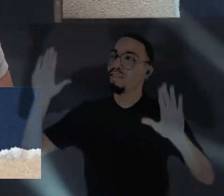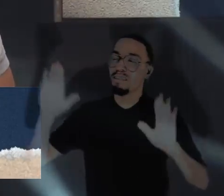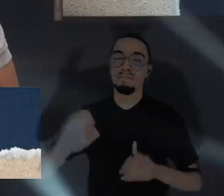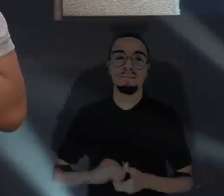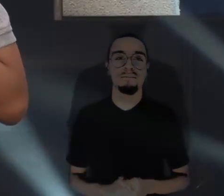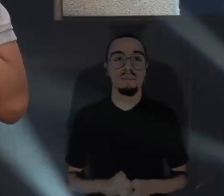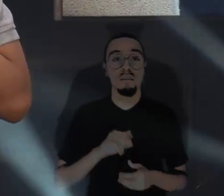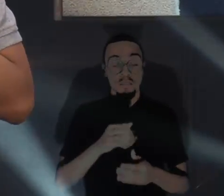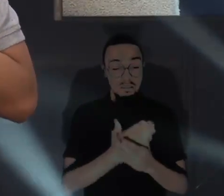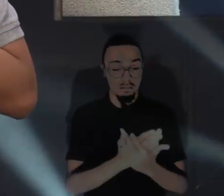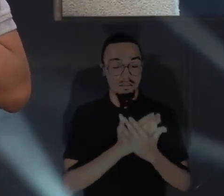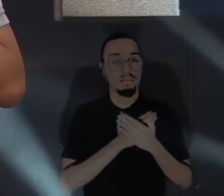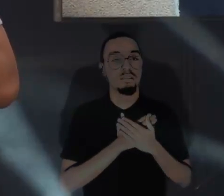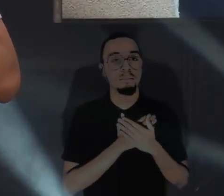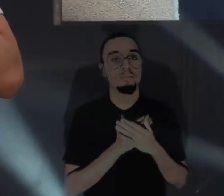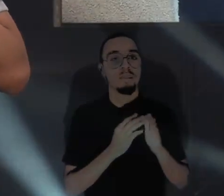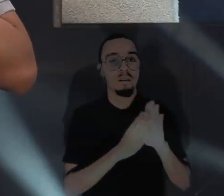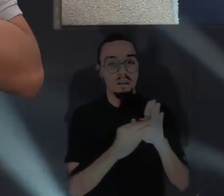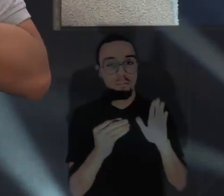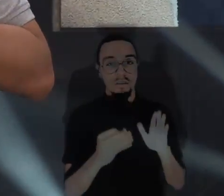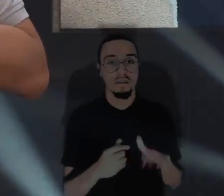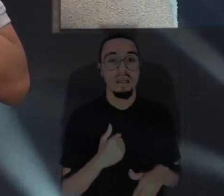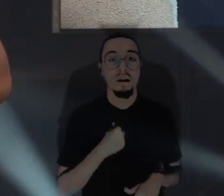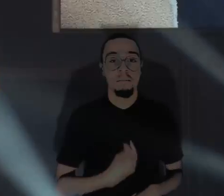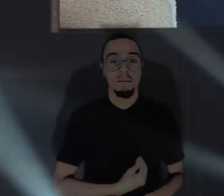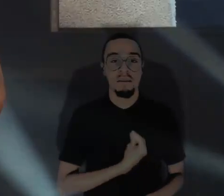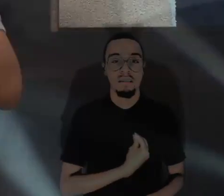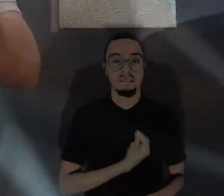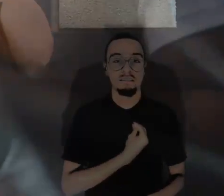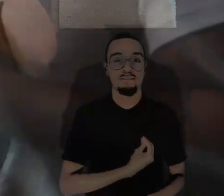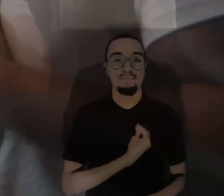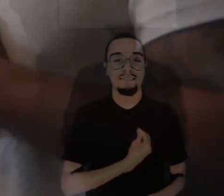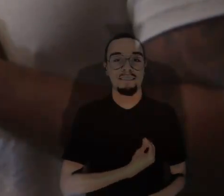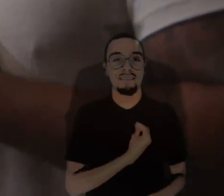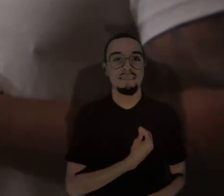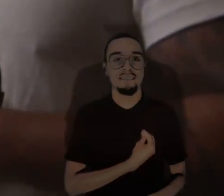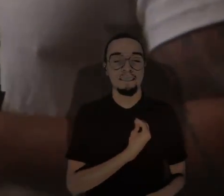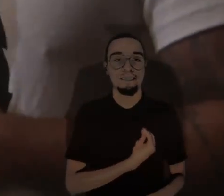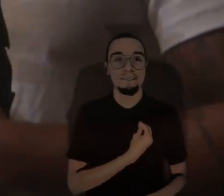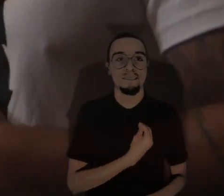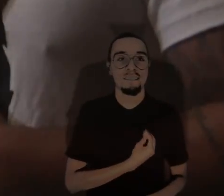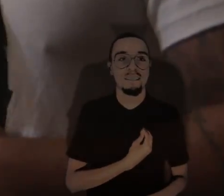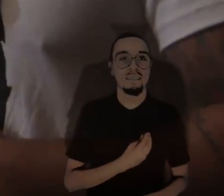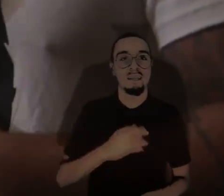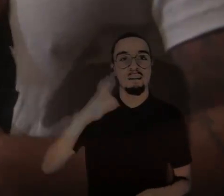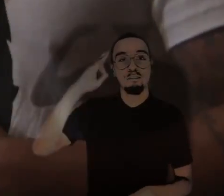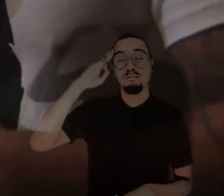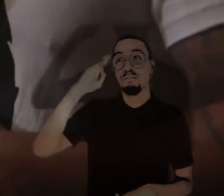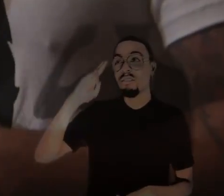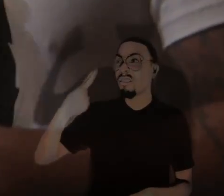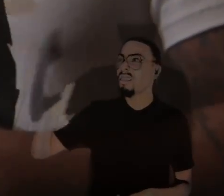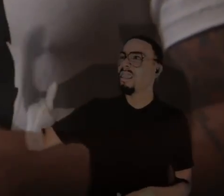coração. Diga bem alto: enquanto eu viver, o Senhor será minha força.